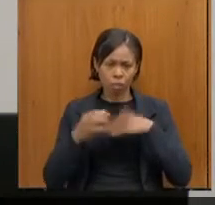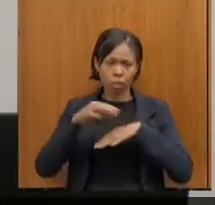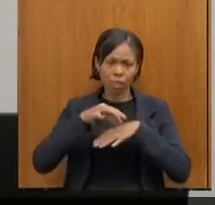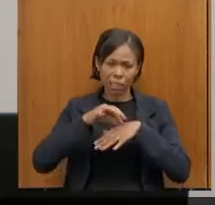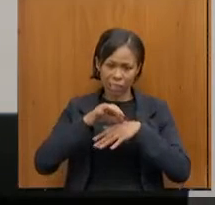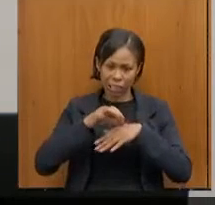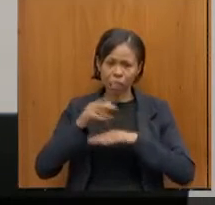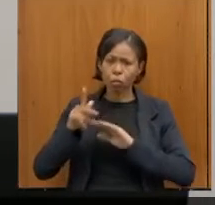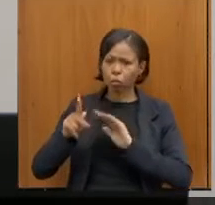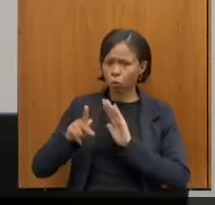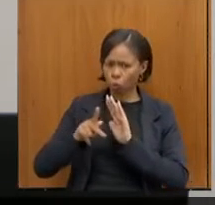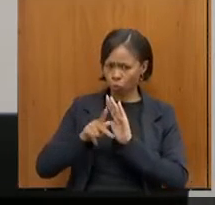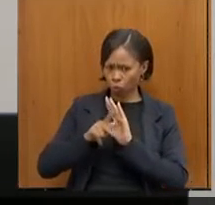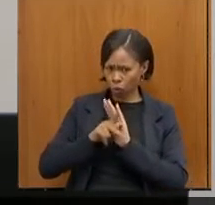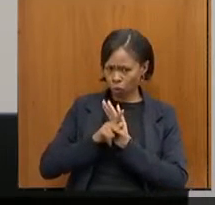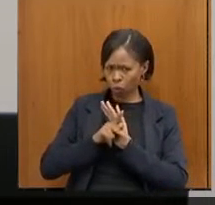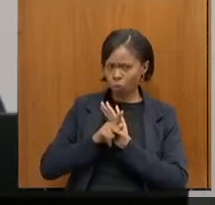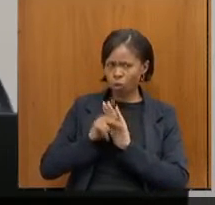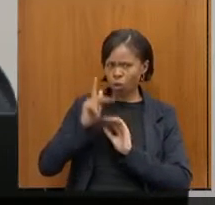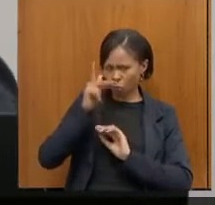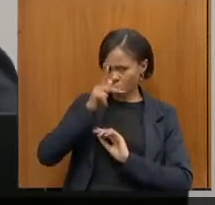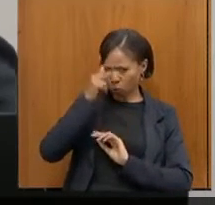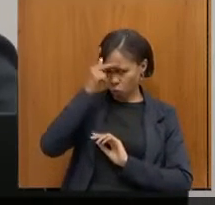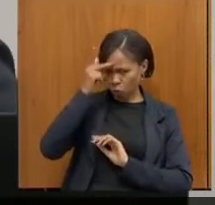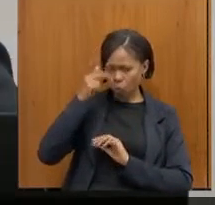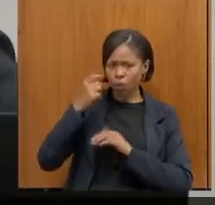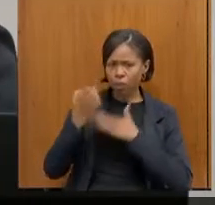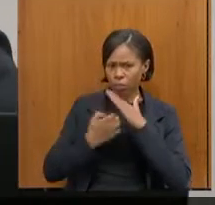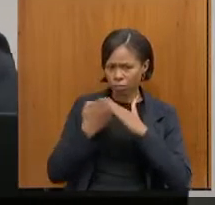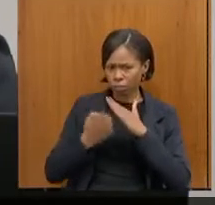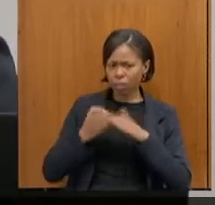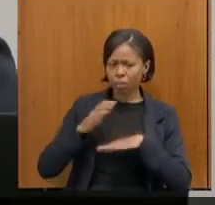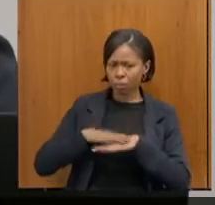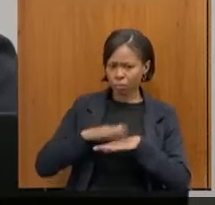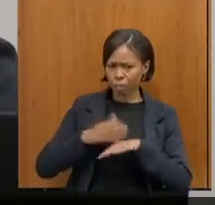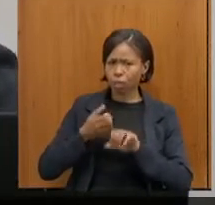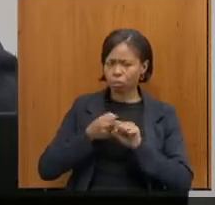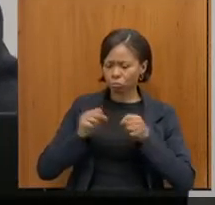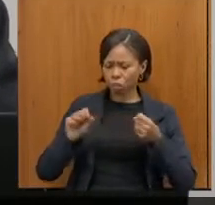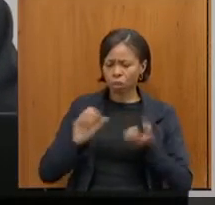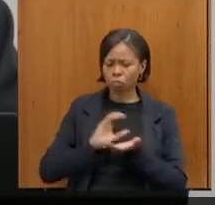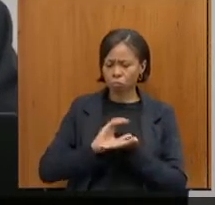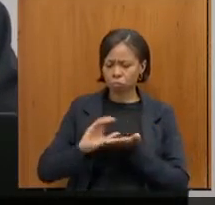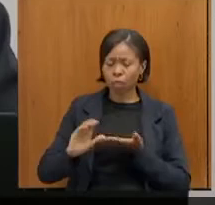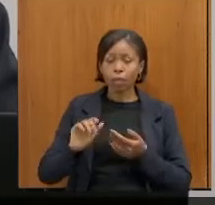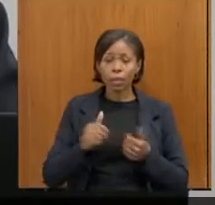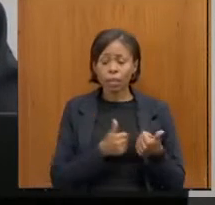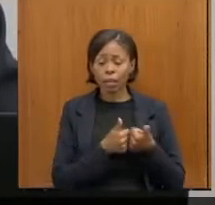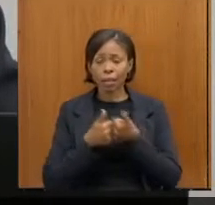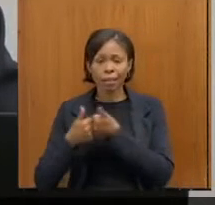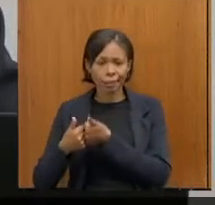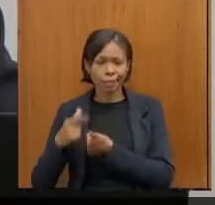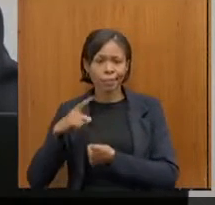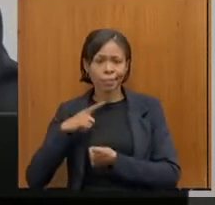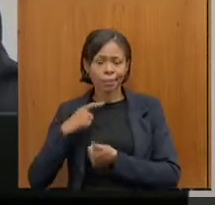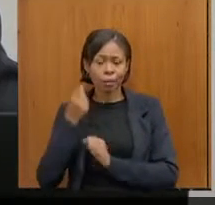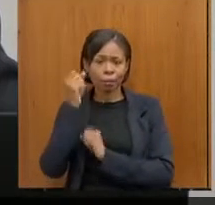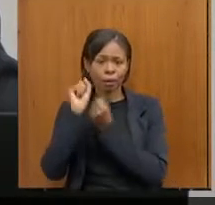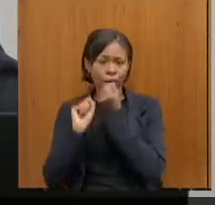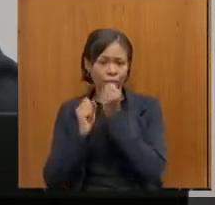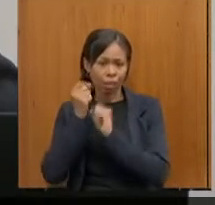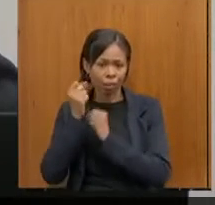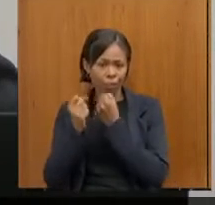por recursos próprios da empresa ao lado do frigorífico tem uma fábrica de ração também com investimentos de recursos